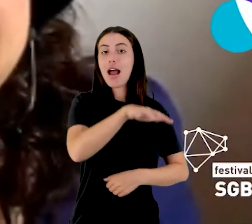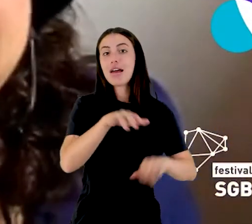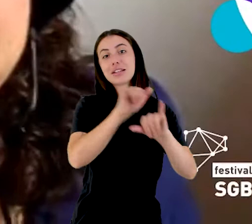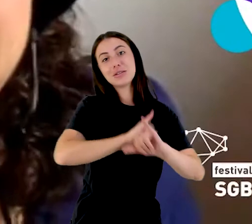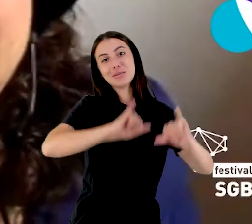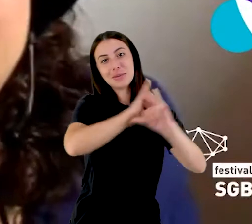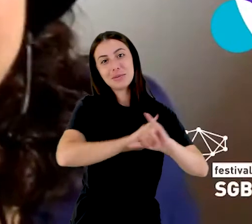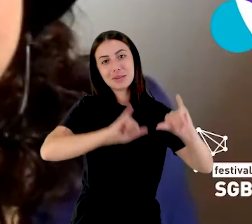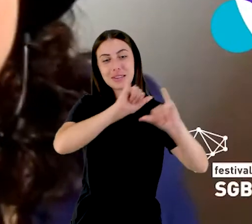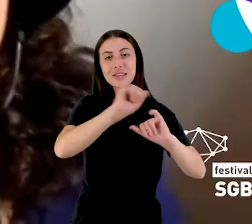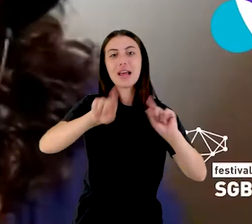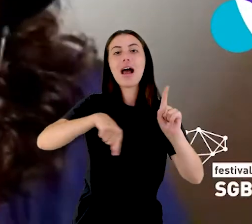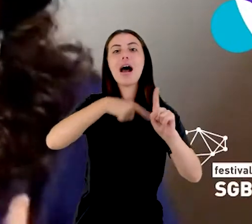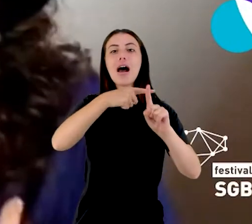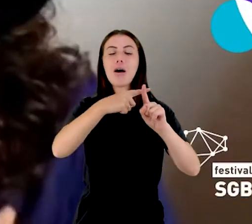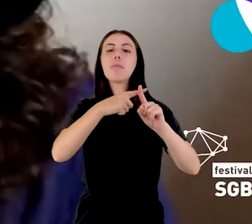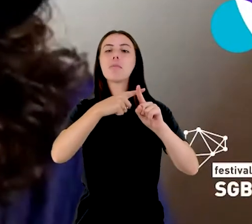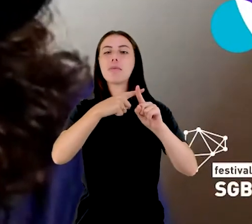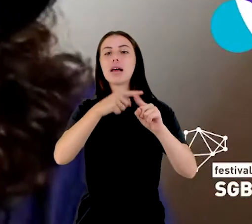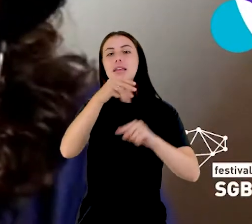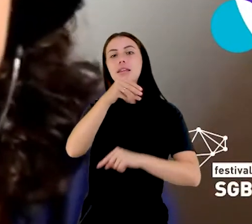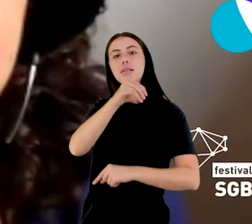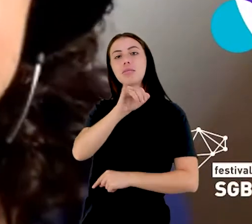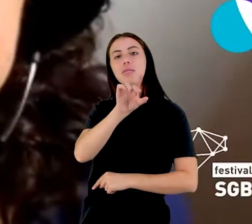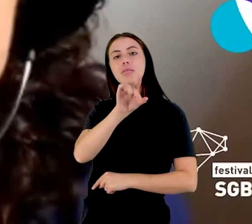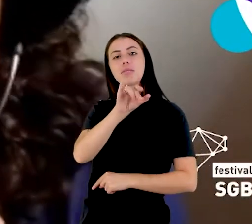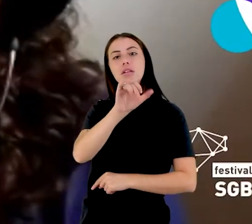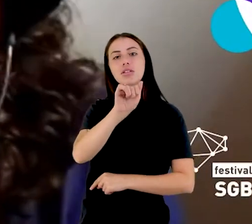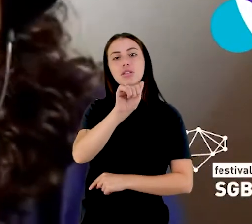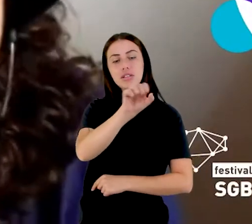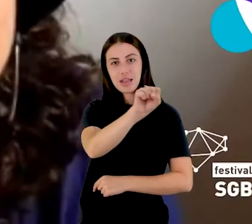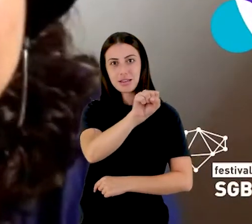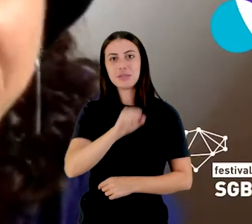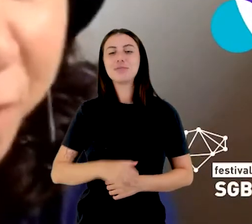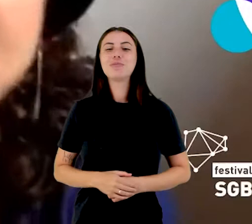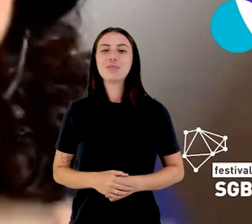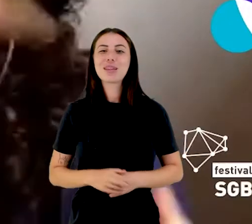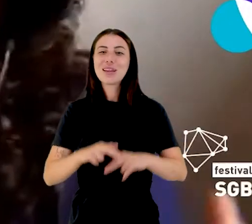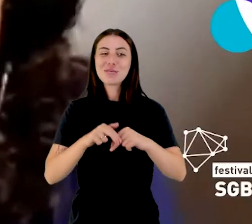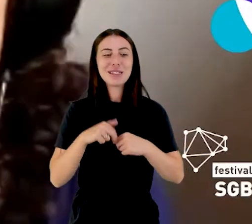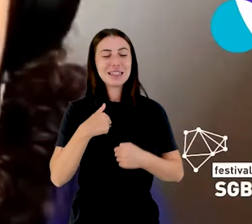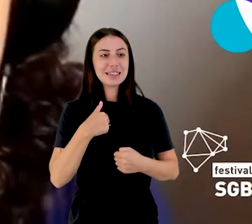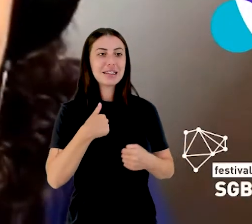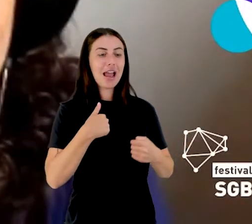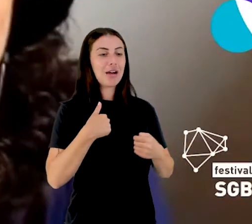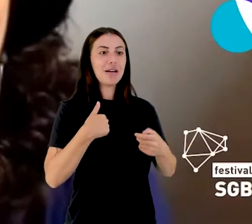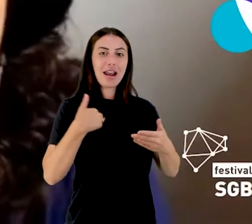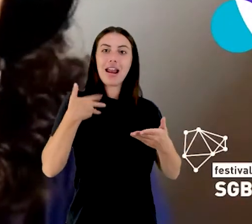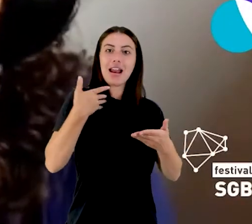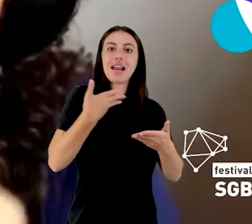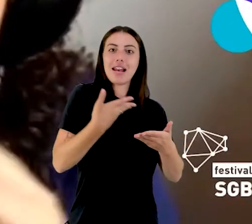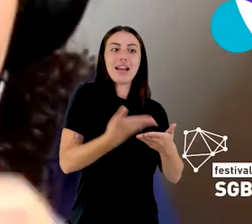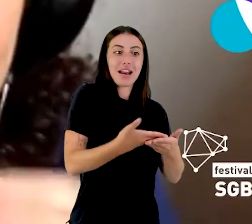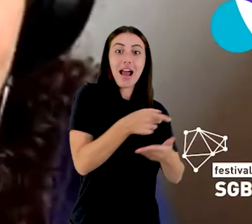no Brasil. A minha formação inicial ela em publicidade, eu fiz uma carreira em mídia, e